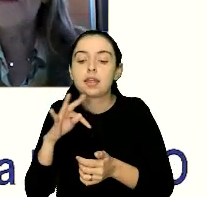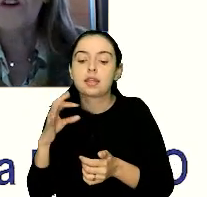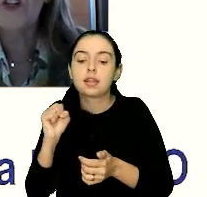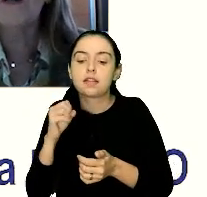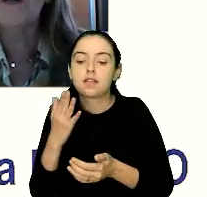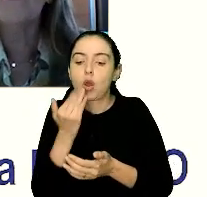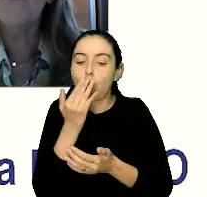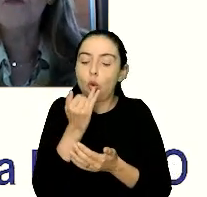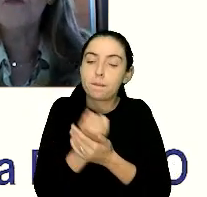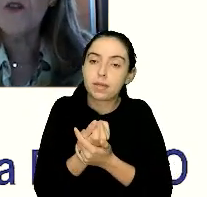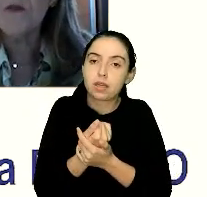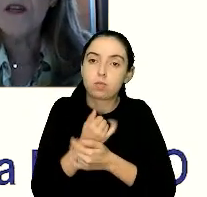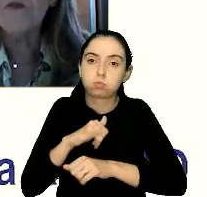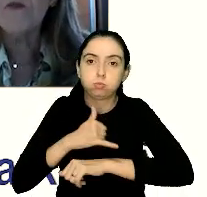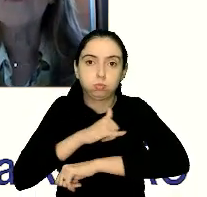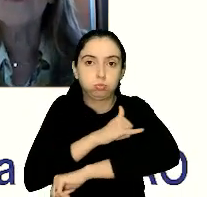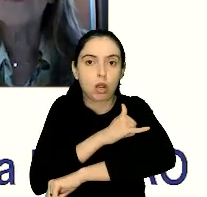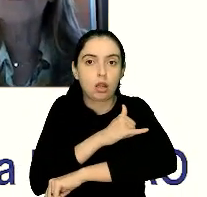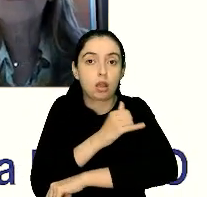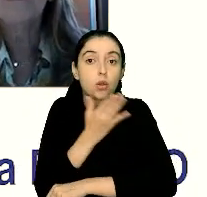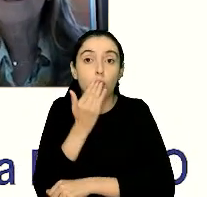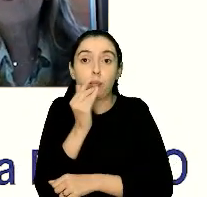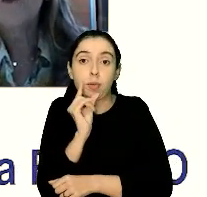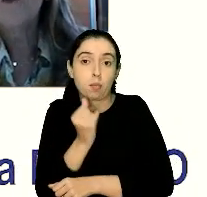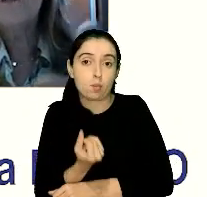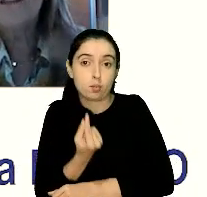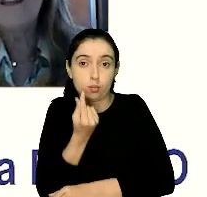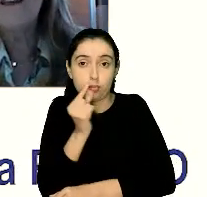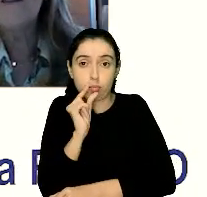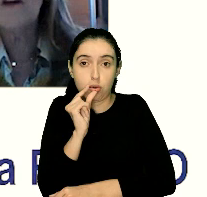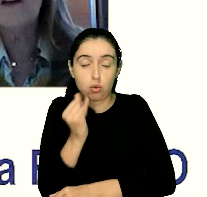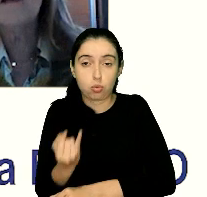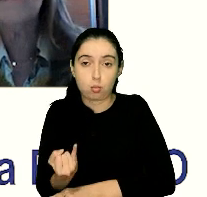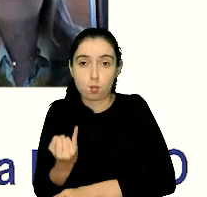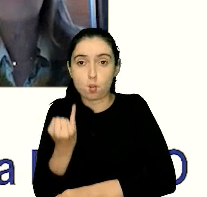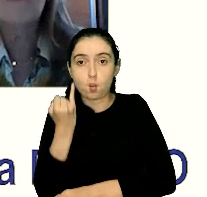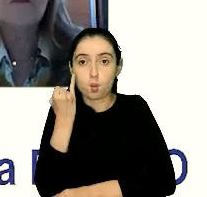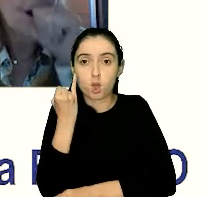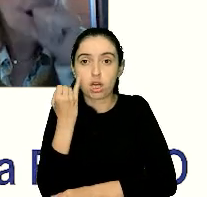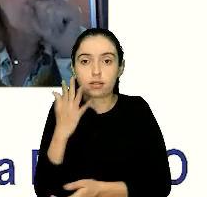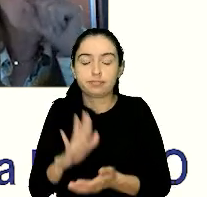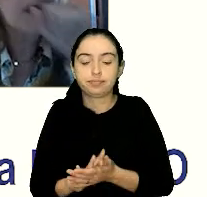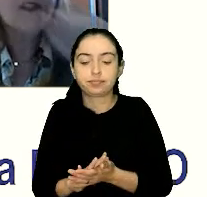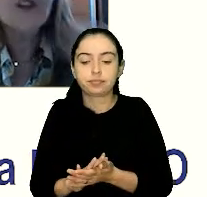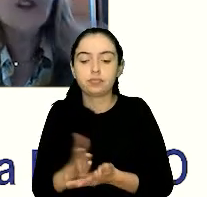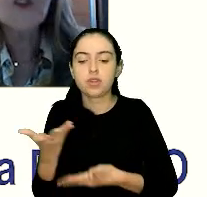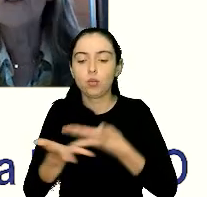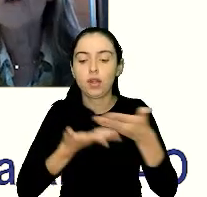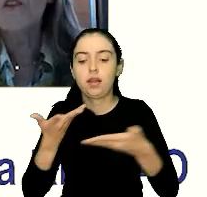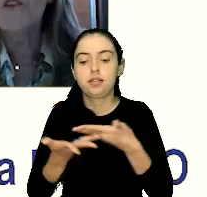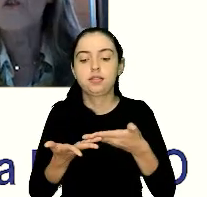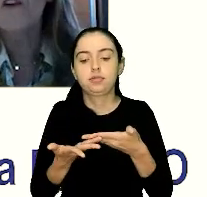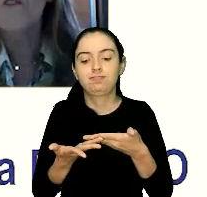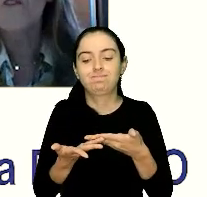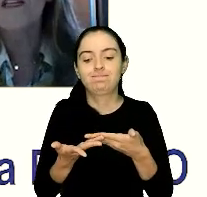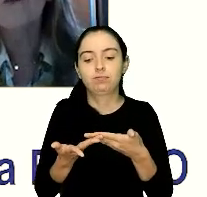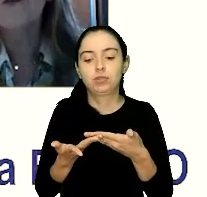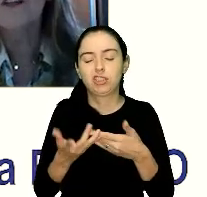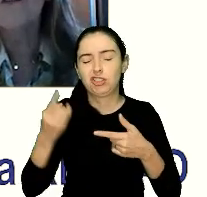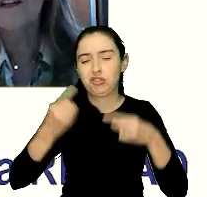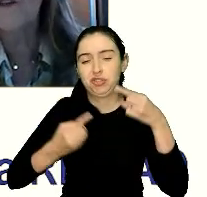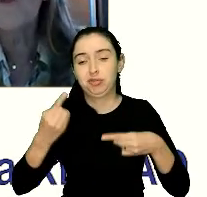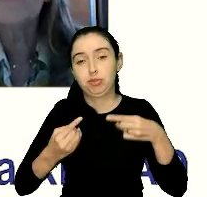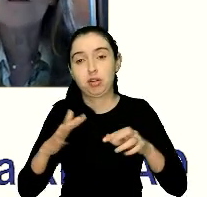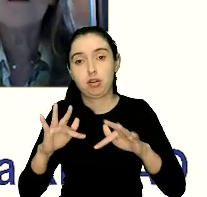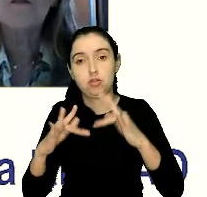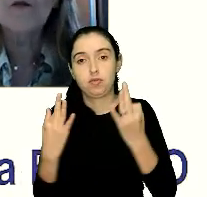ou hipofagia, comer de menos, né? Ele pode ter uma relação bastante conflituosa com a família,